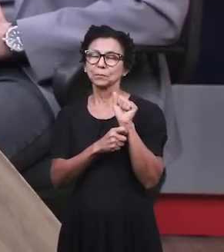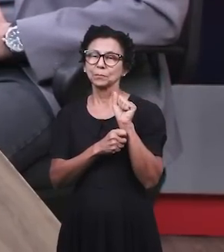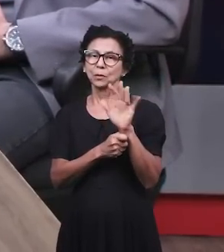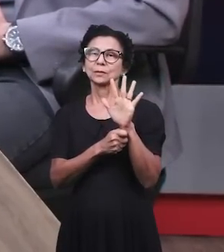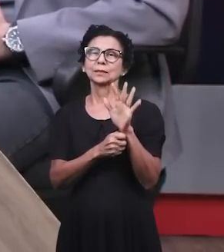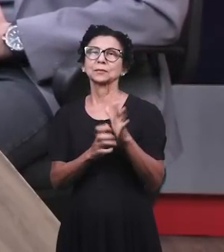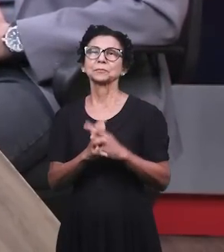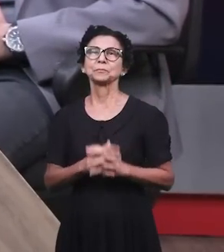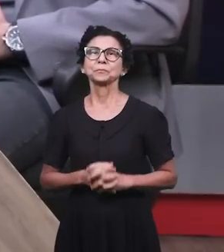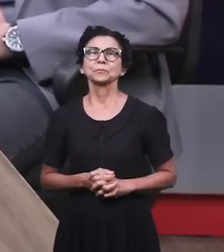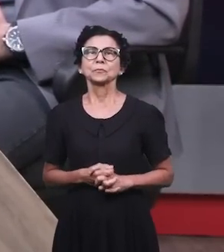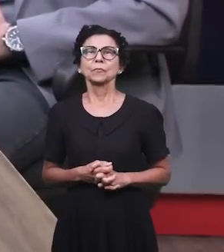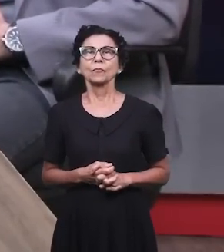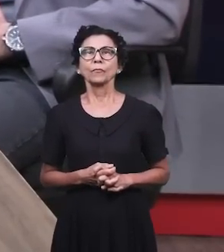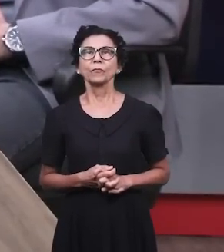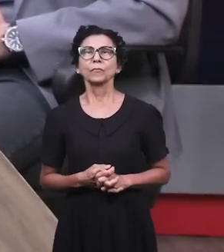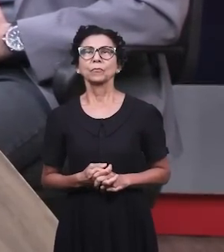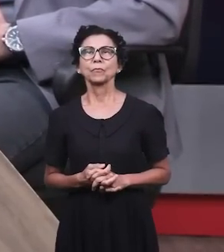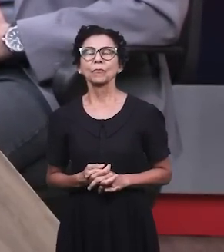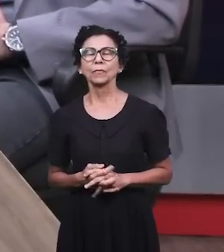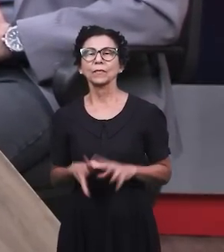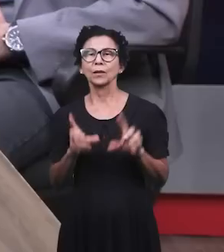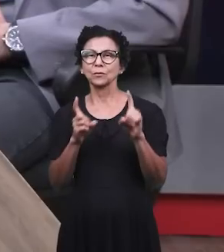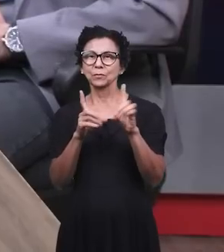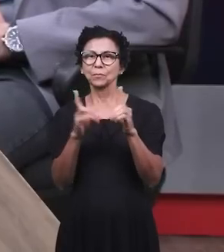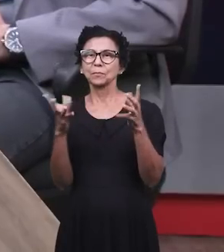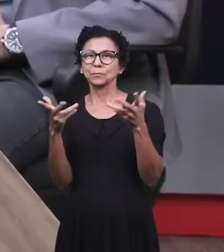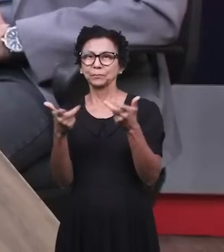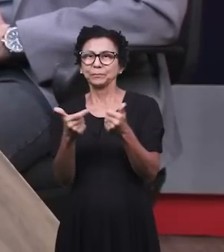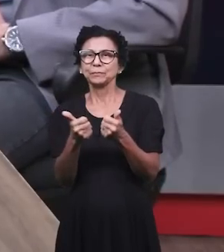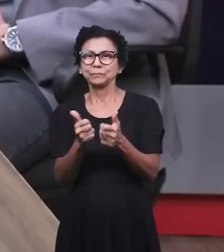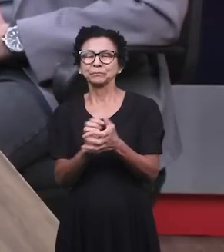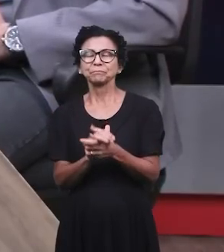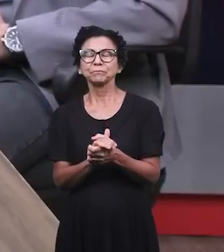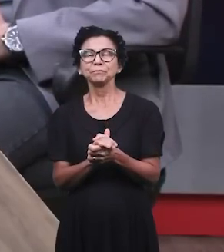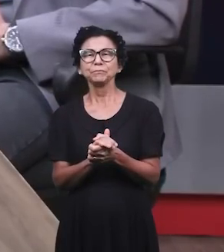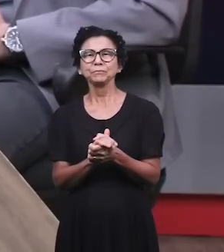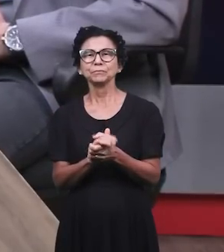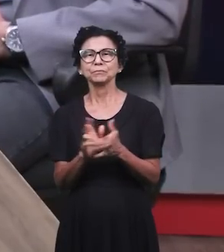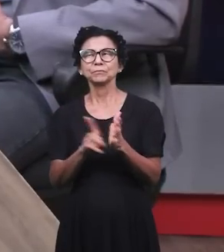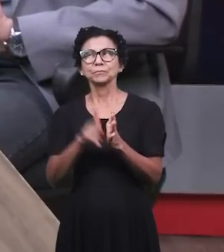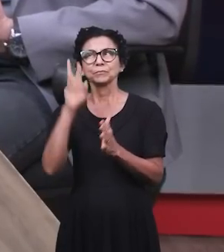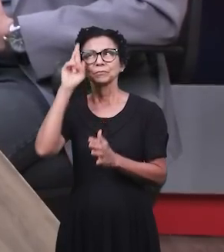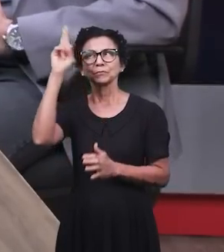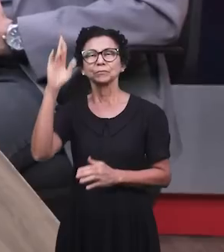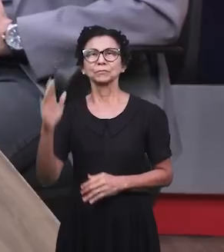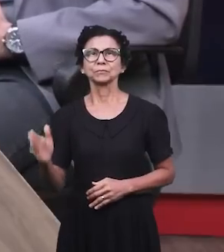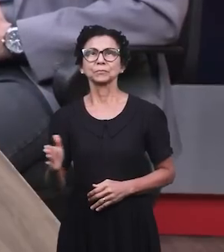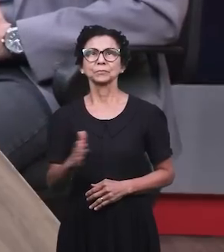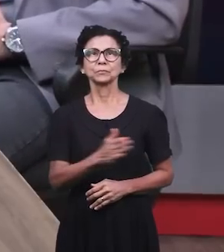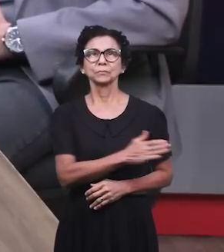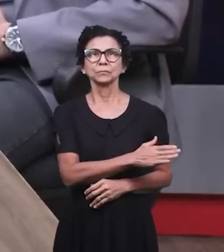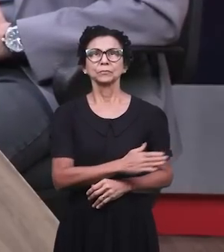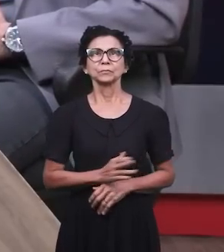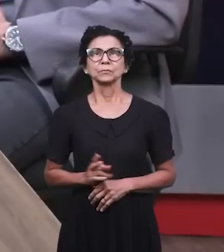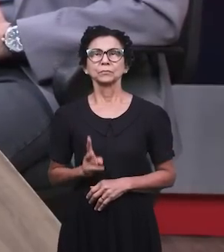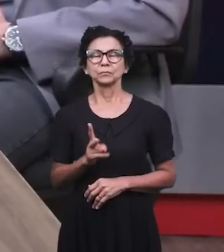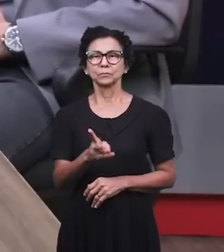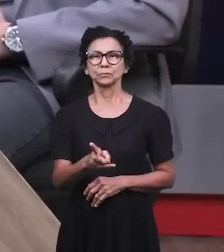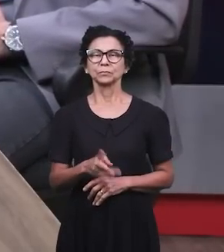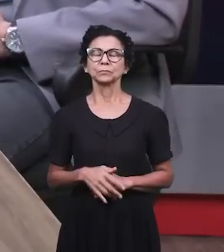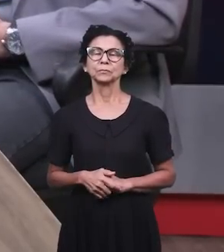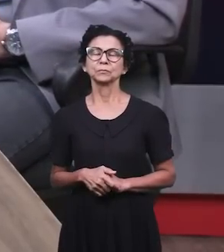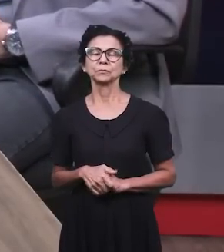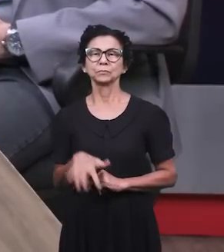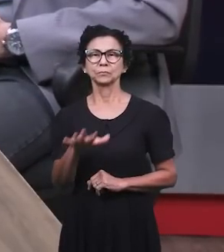doutrina maravilhosa que o Senhor nos mostrou, né? Isso mesmo. Muito bem. Aí, ainda voltando um pouquinho para a ciência, antes da